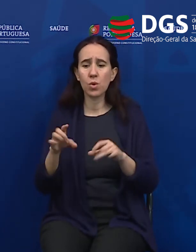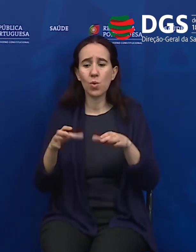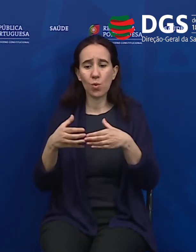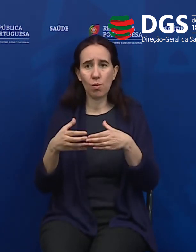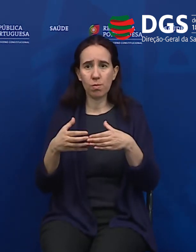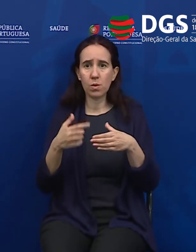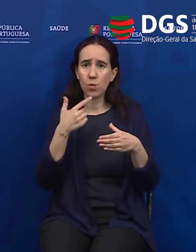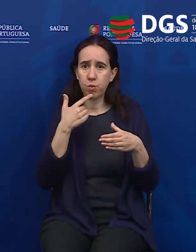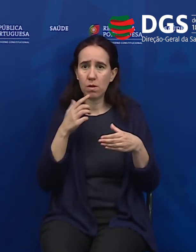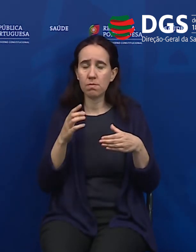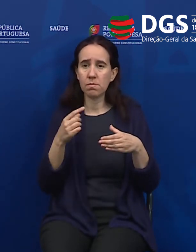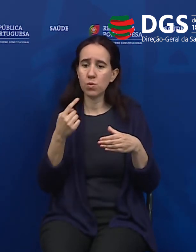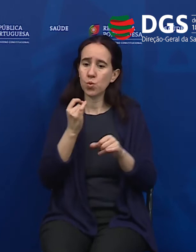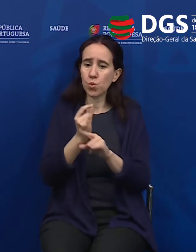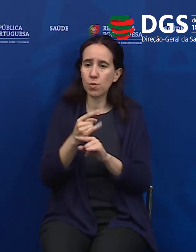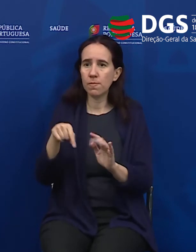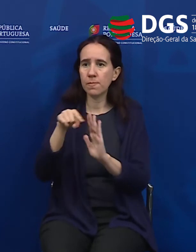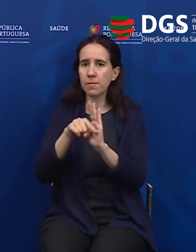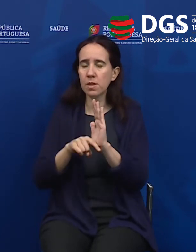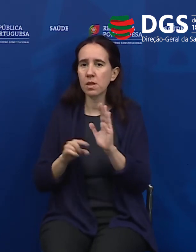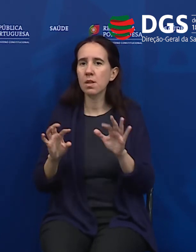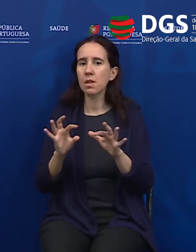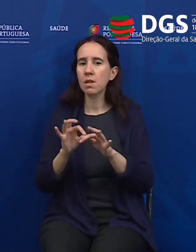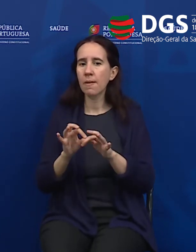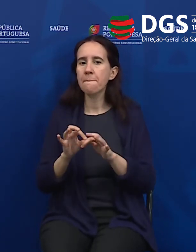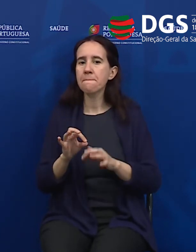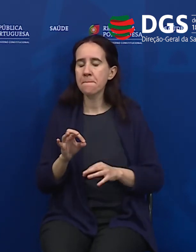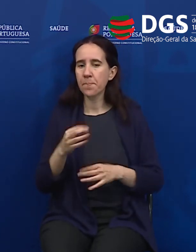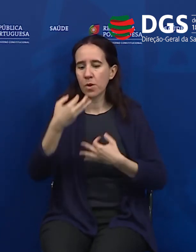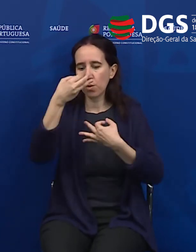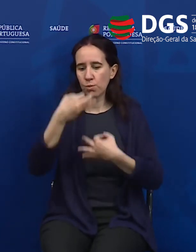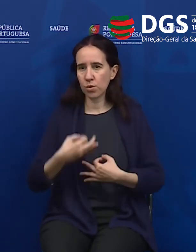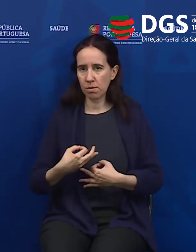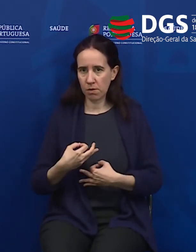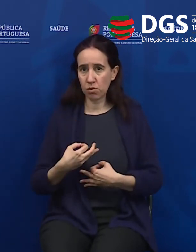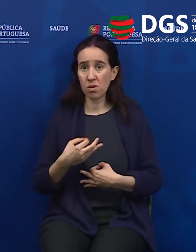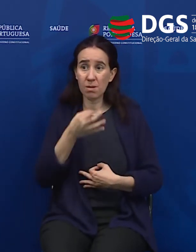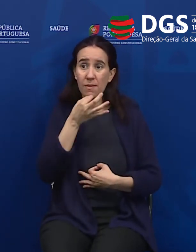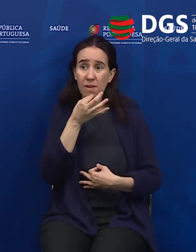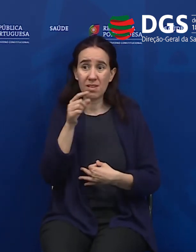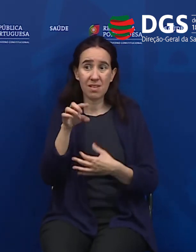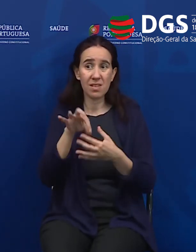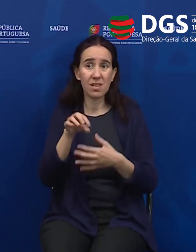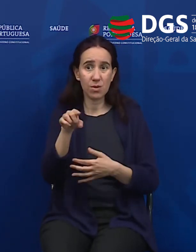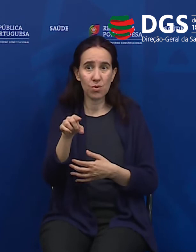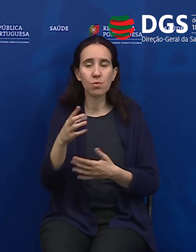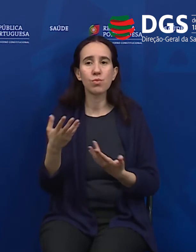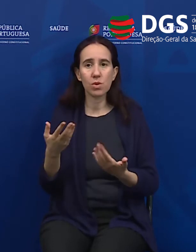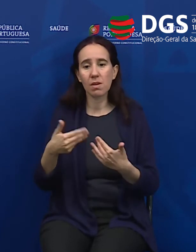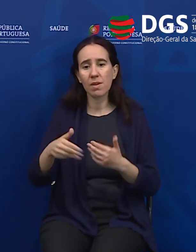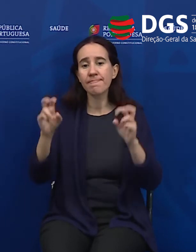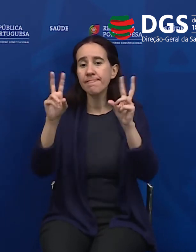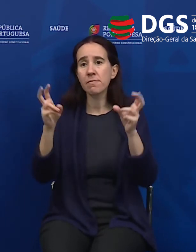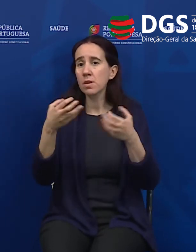grupo de medidas que têm a ver com os comportamentos. E aqui temos que falar exatamente disso, porque se vão tratar